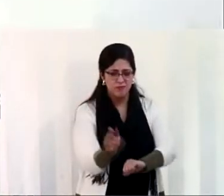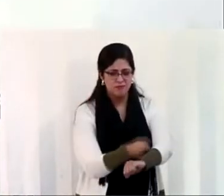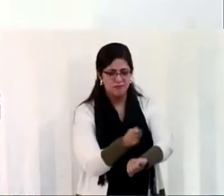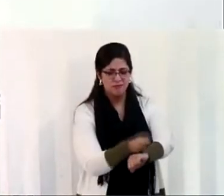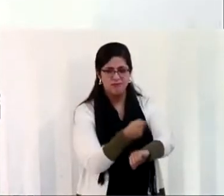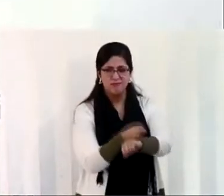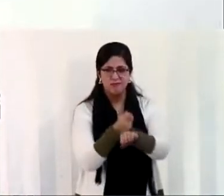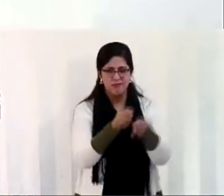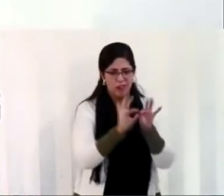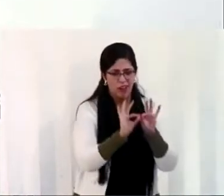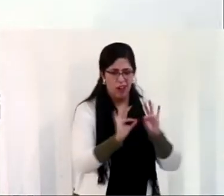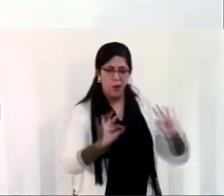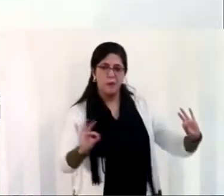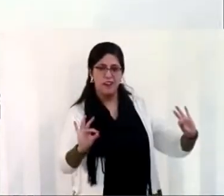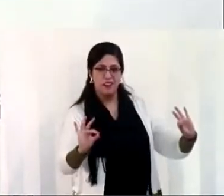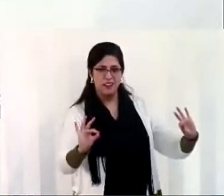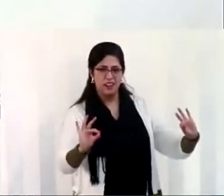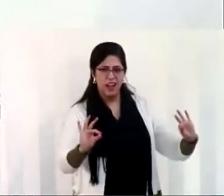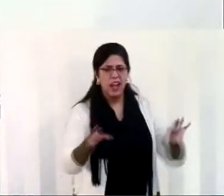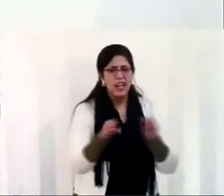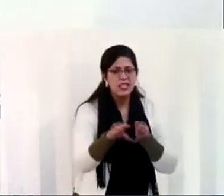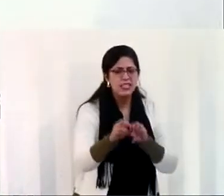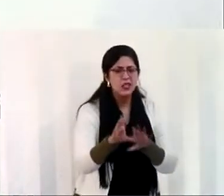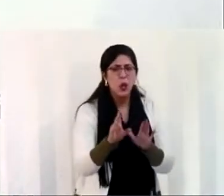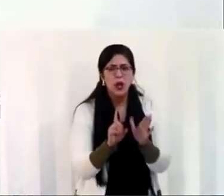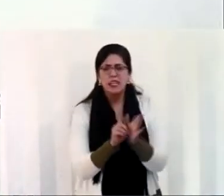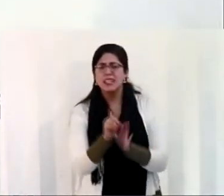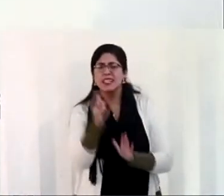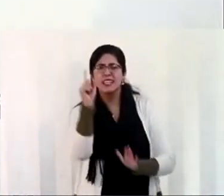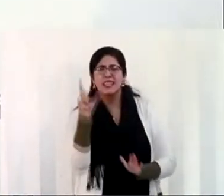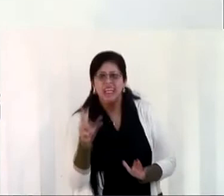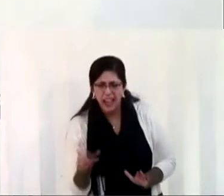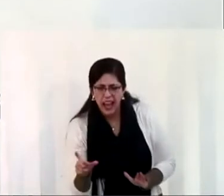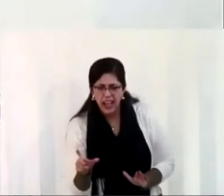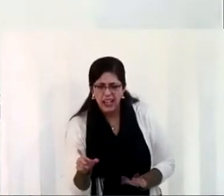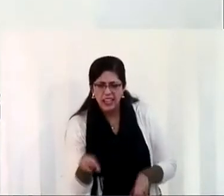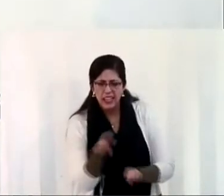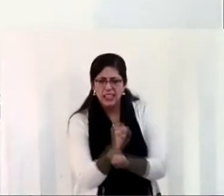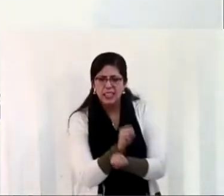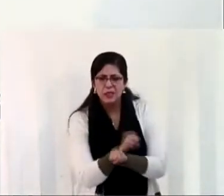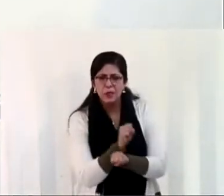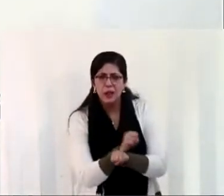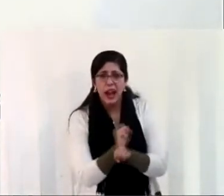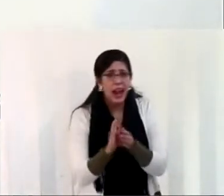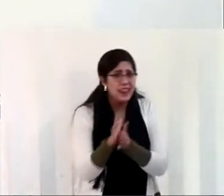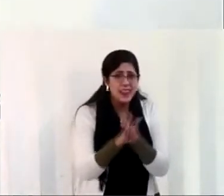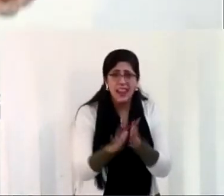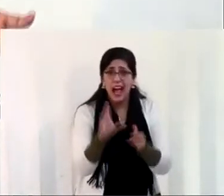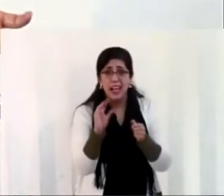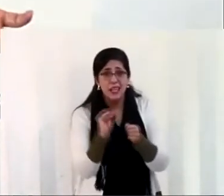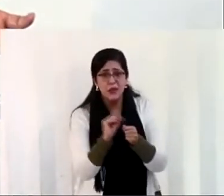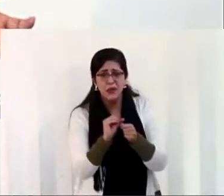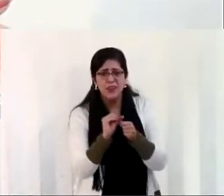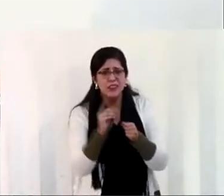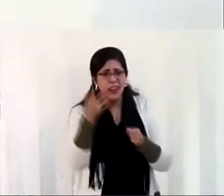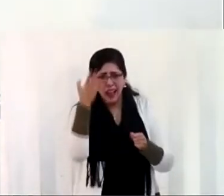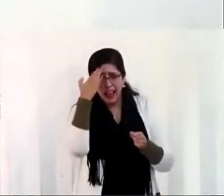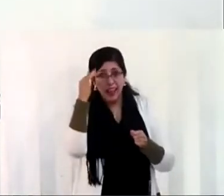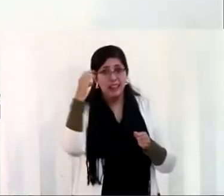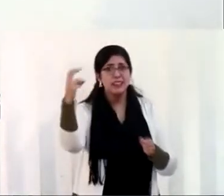fala? Quem lhes ensinou a esperarem quem não pode fazer nada, absolutamente nada? Que inteligência é